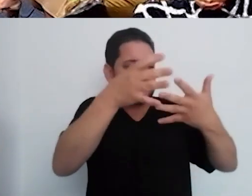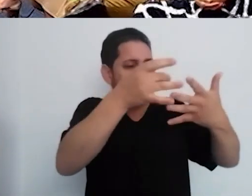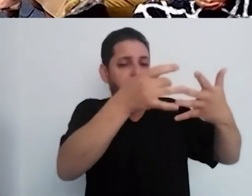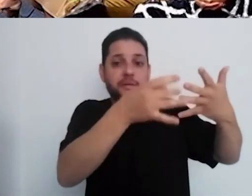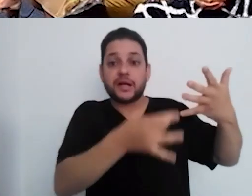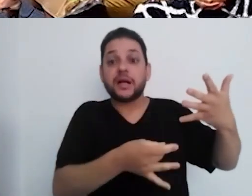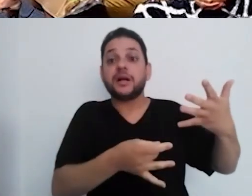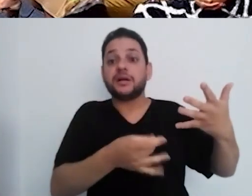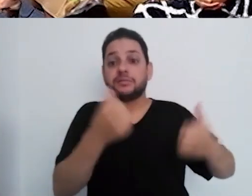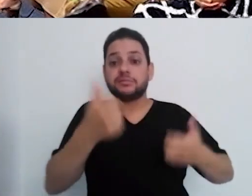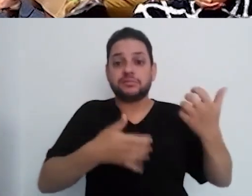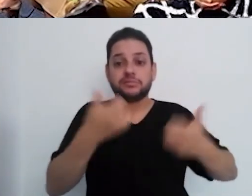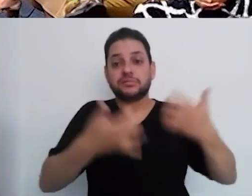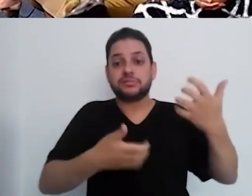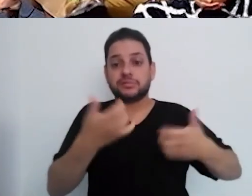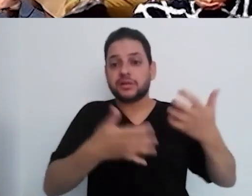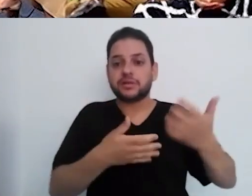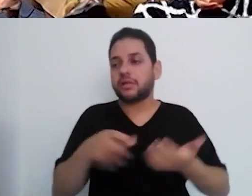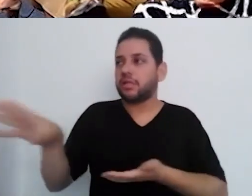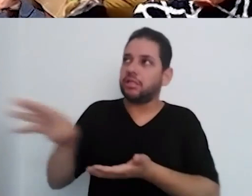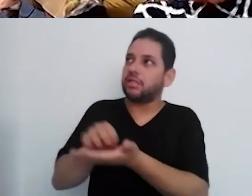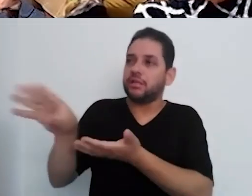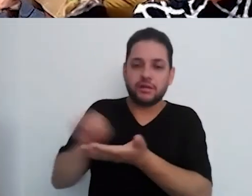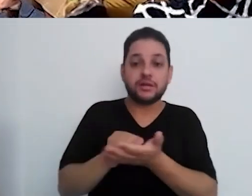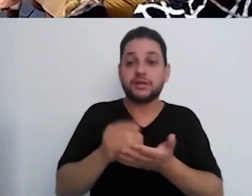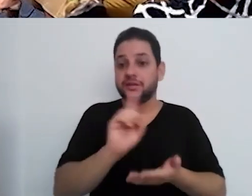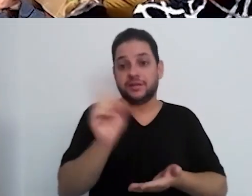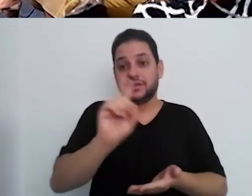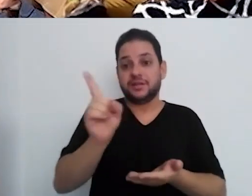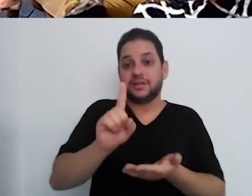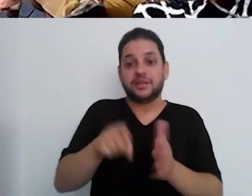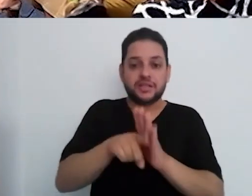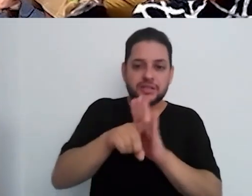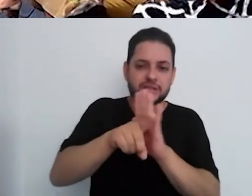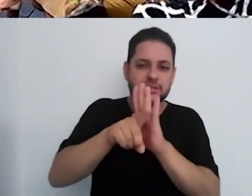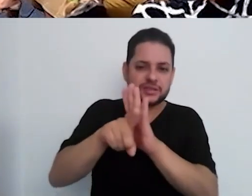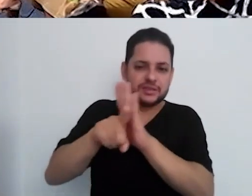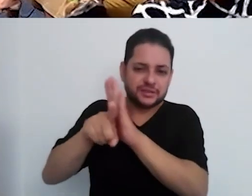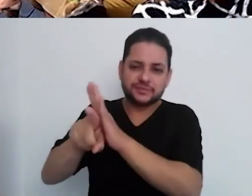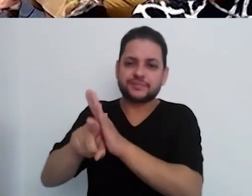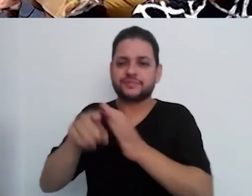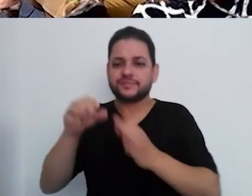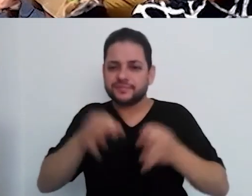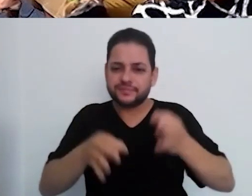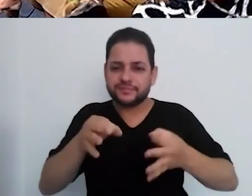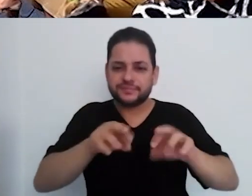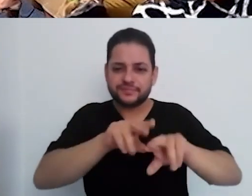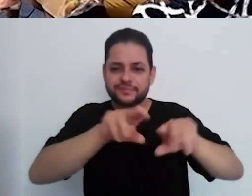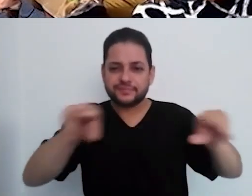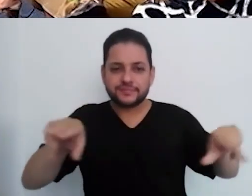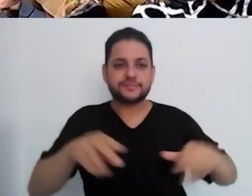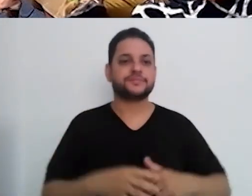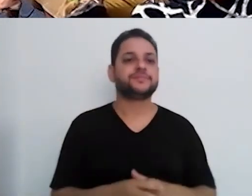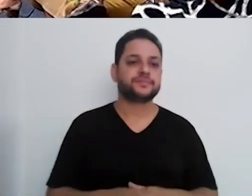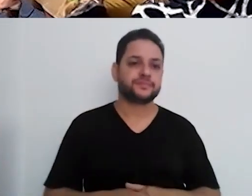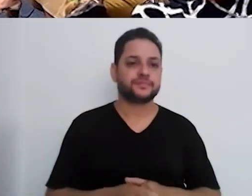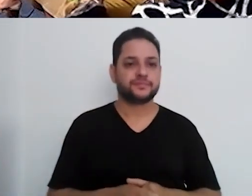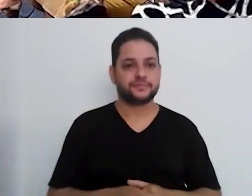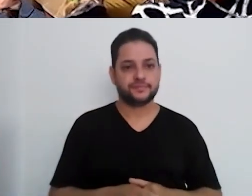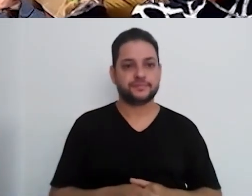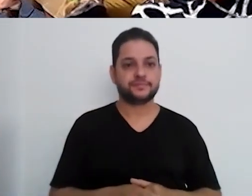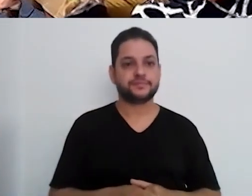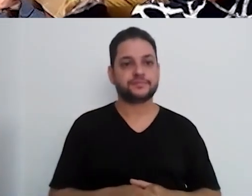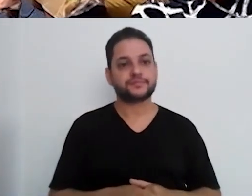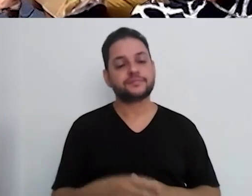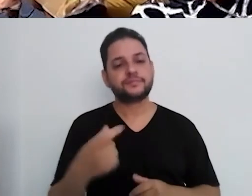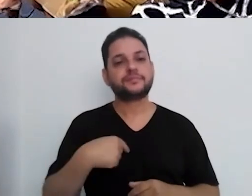reproduzir aquilo que você está falando que não quer reproduzir, né? Que é essa desinformação. Era só esse. É o que a gente realmente tomou muito